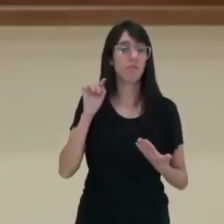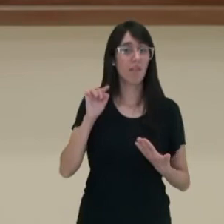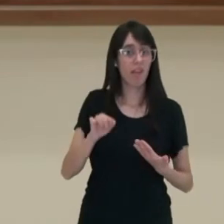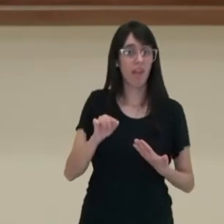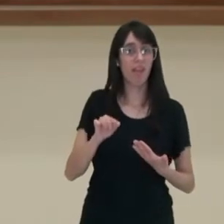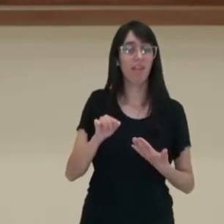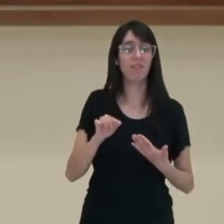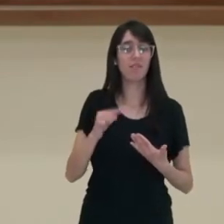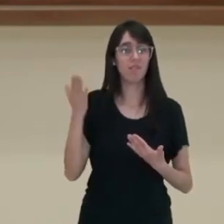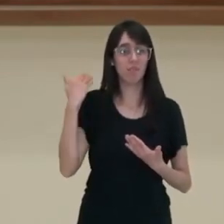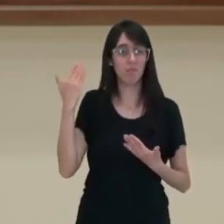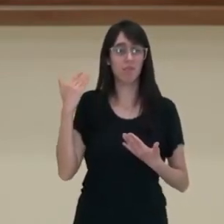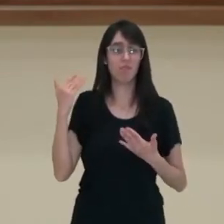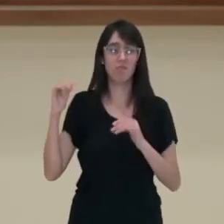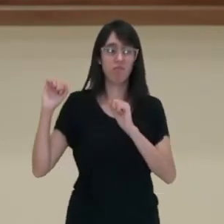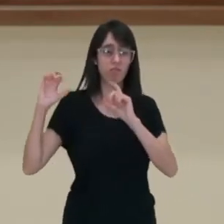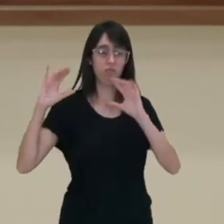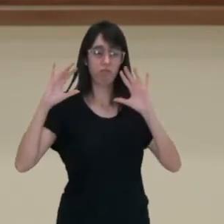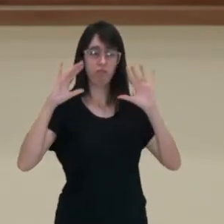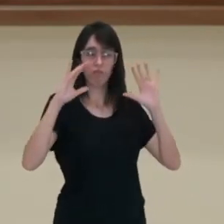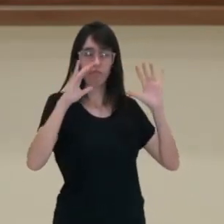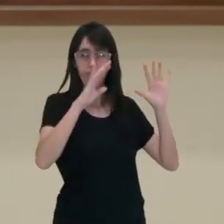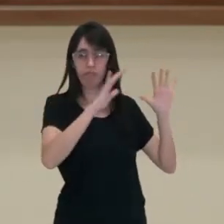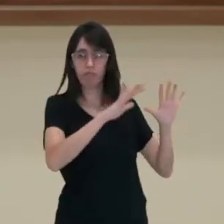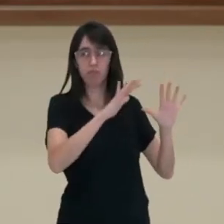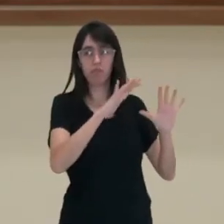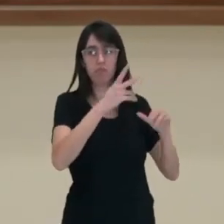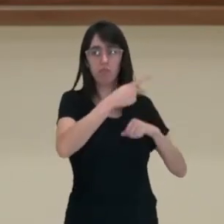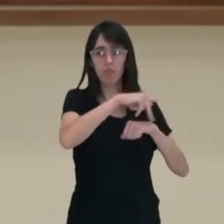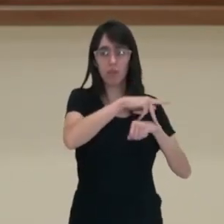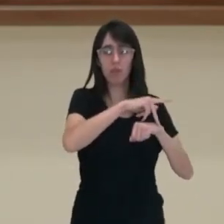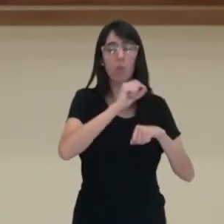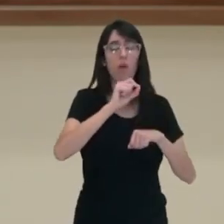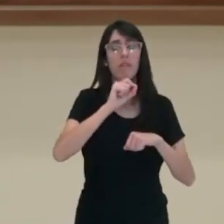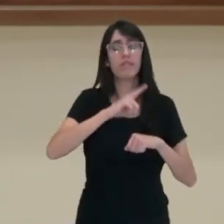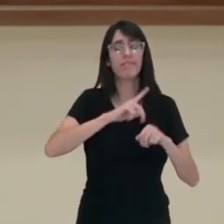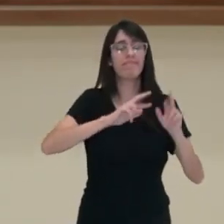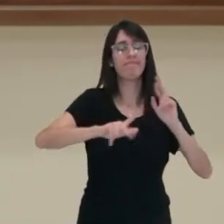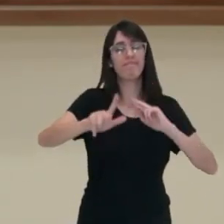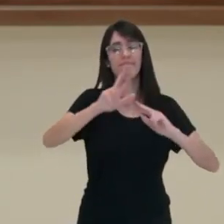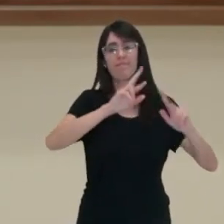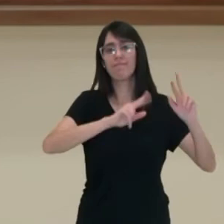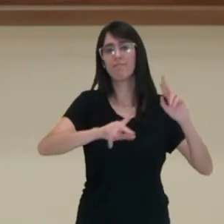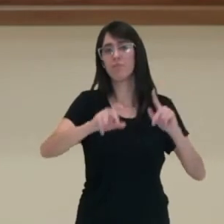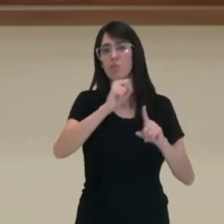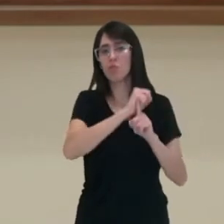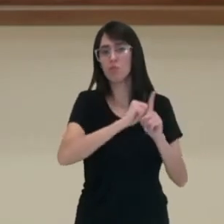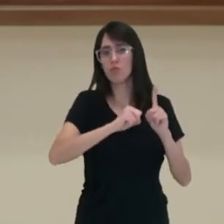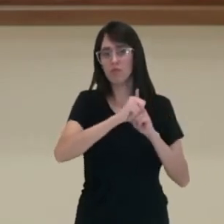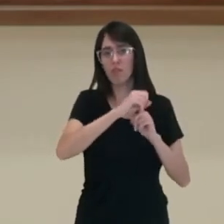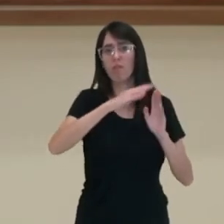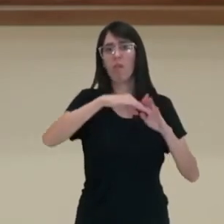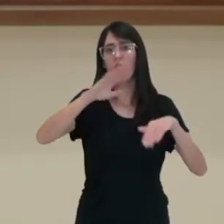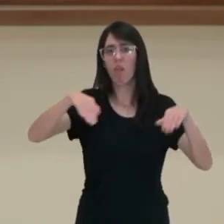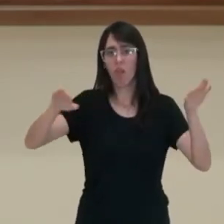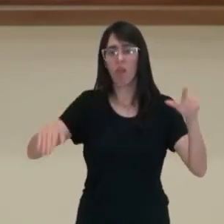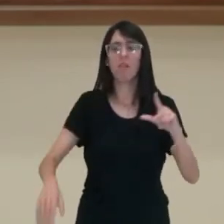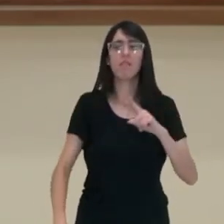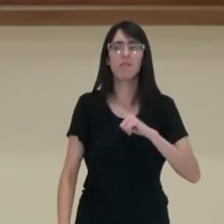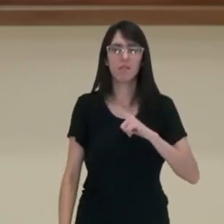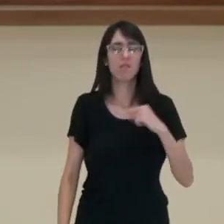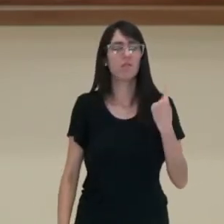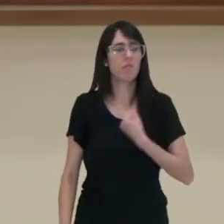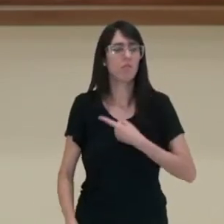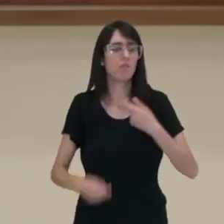de colonização gerou historicamente desigualdades, tá? Então, a gente tem que sempre considerar esses longos